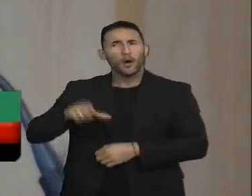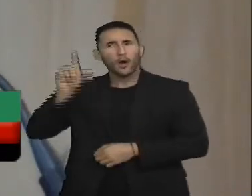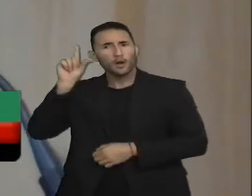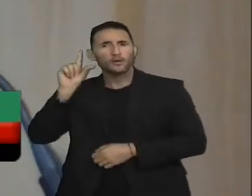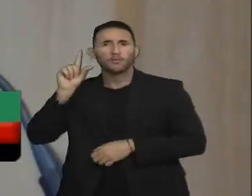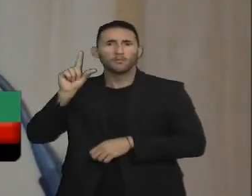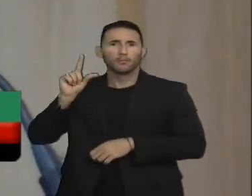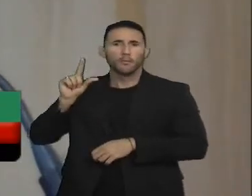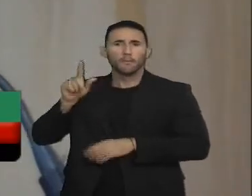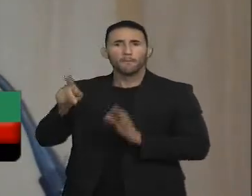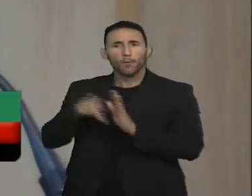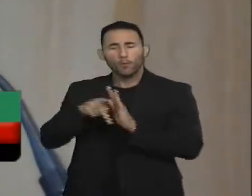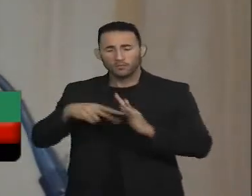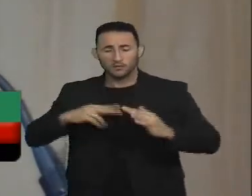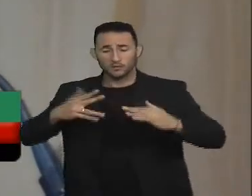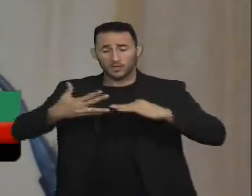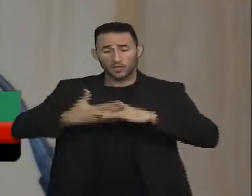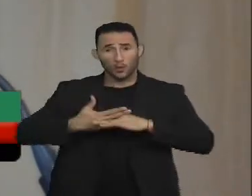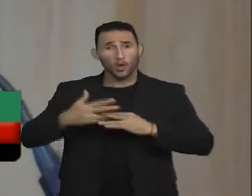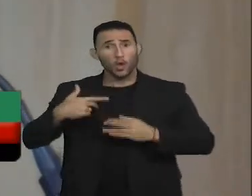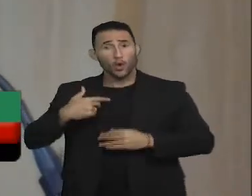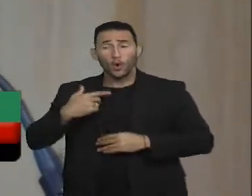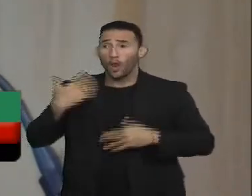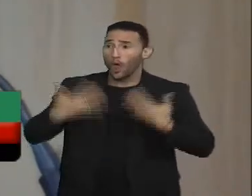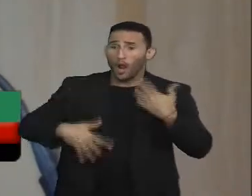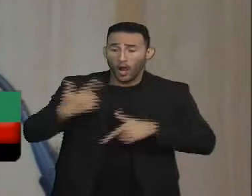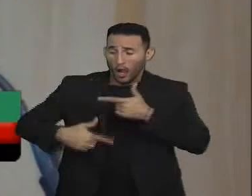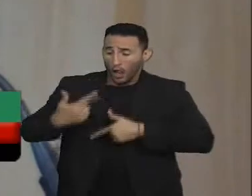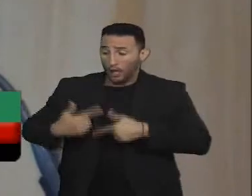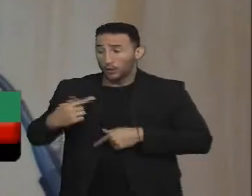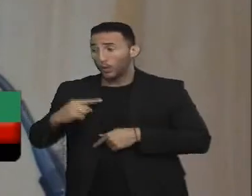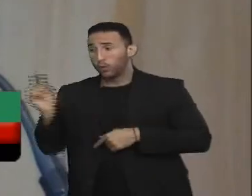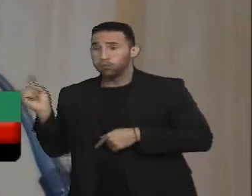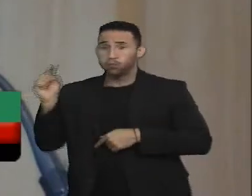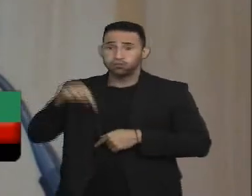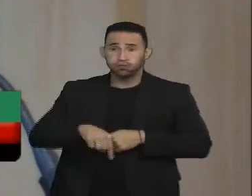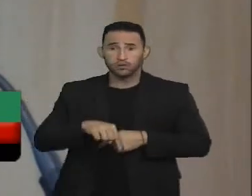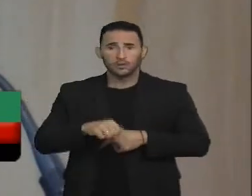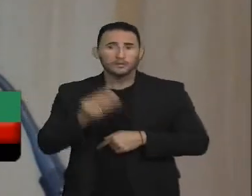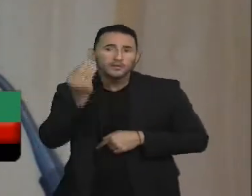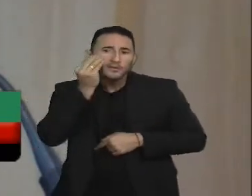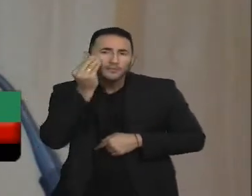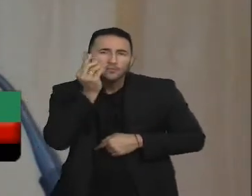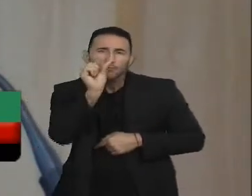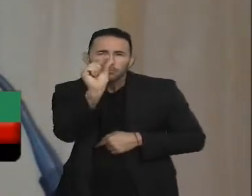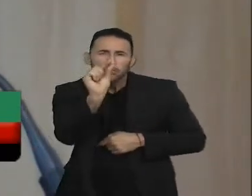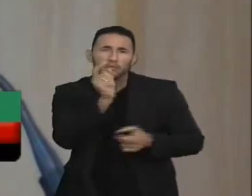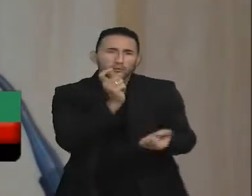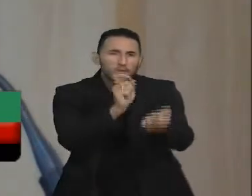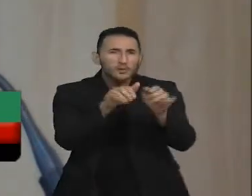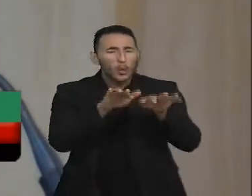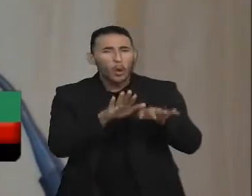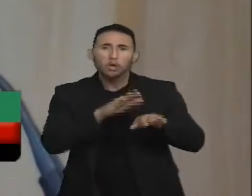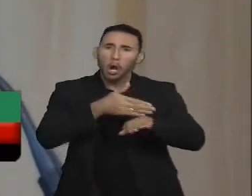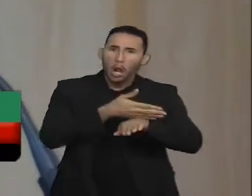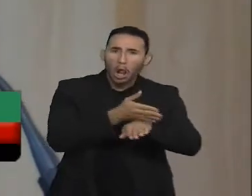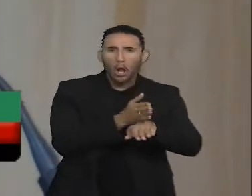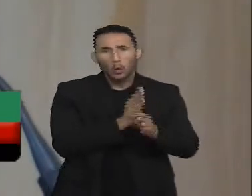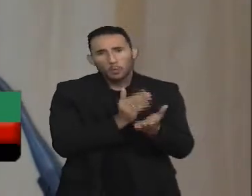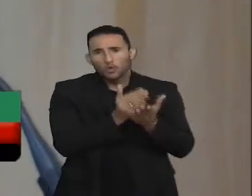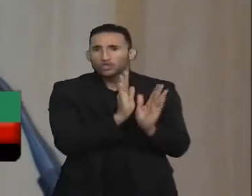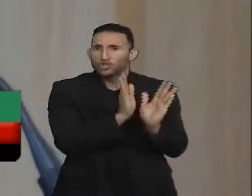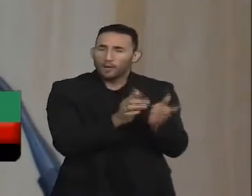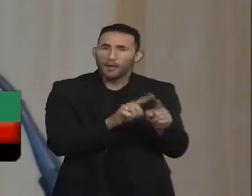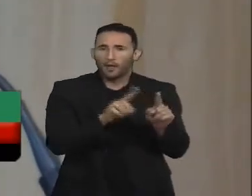sociedade civil, conseguia chegar correndo do trabalho e ainda pegar a parte da sessão, mesmo que já tivesse passado